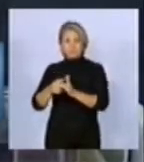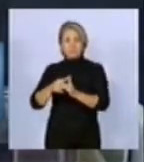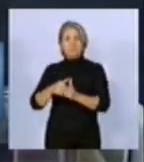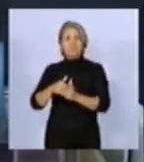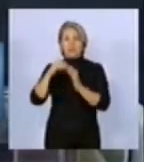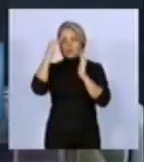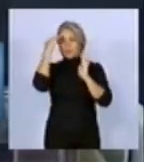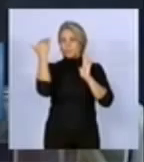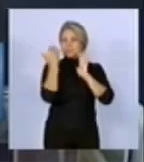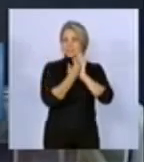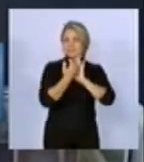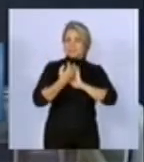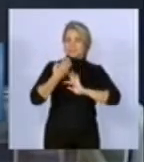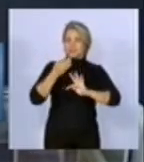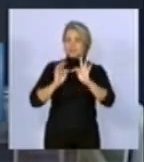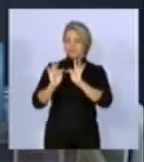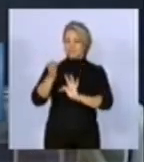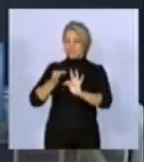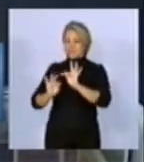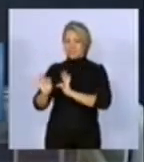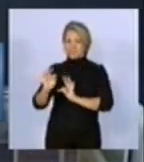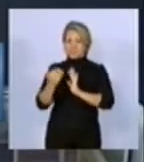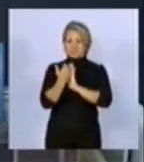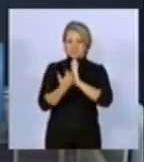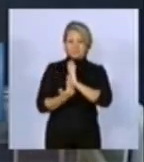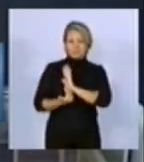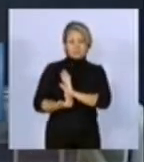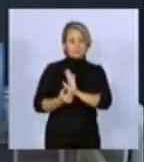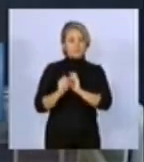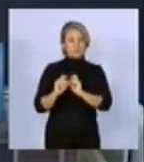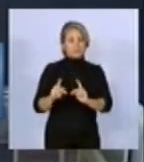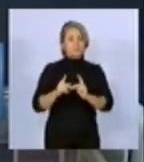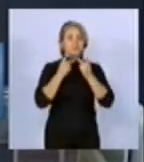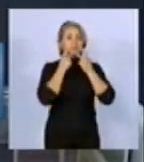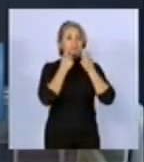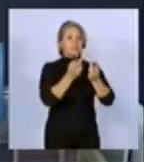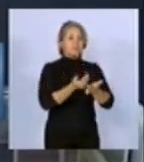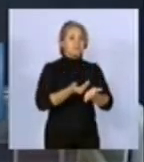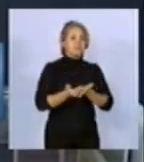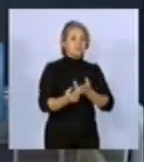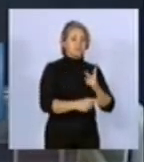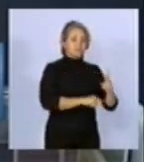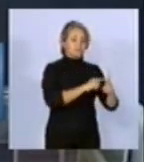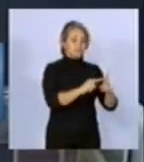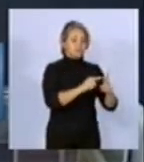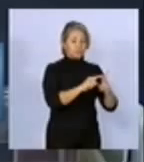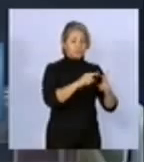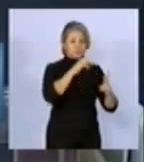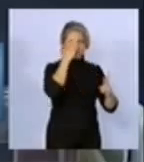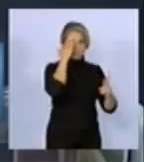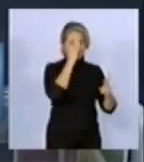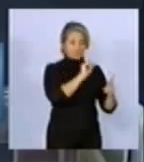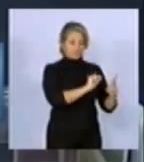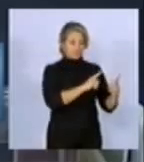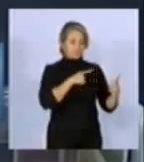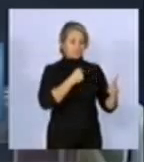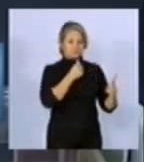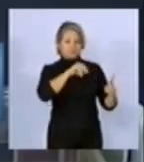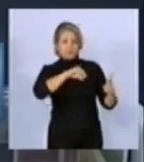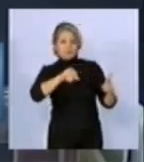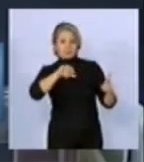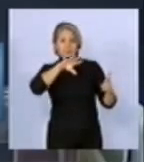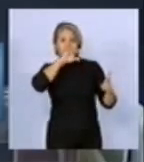critério técnico que as normas nos nos indicam né então como eu disse no início os dois aspectos que foram considerados a poeira